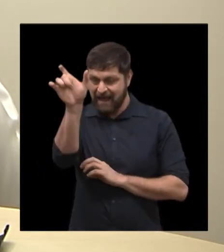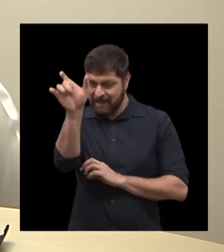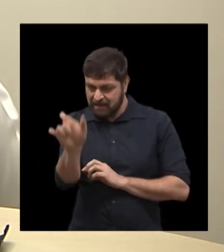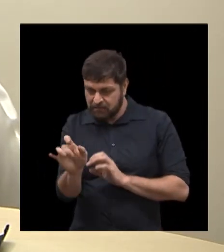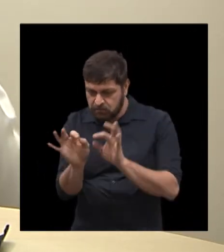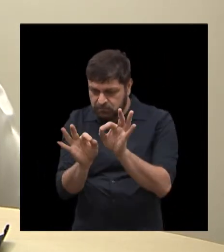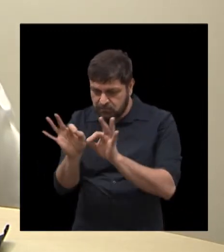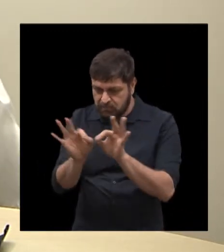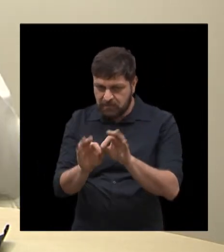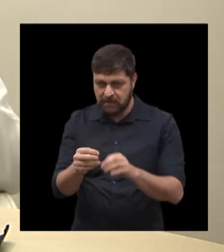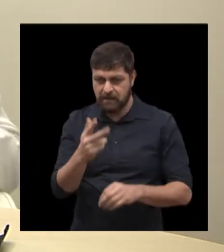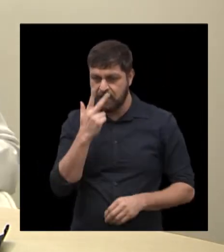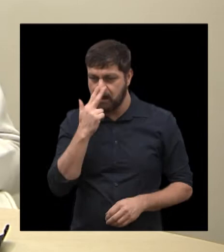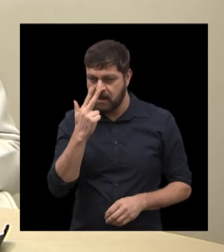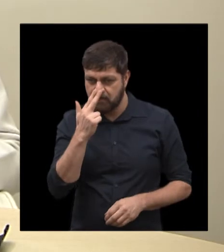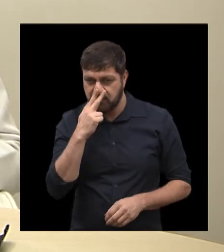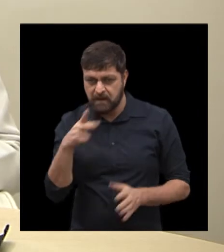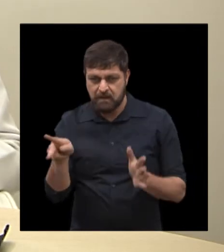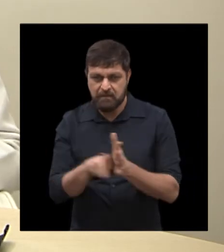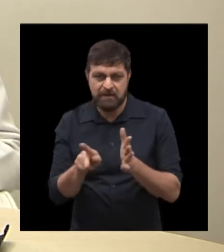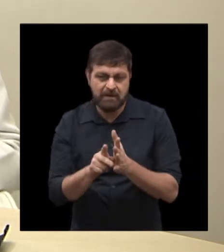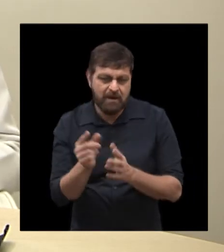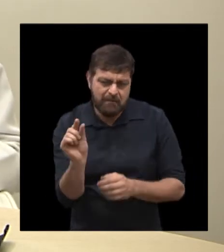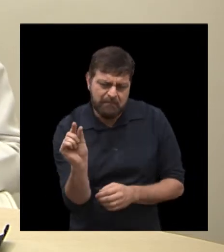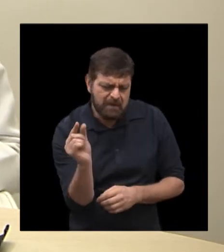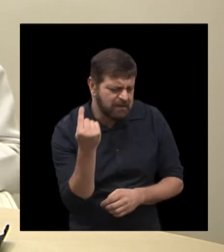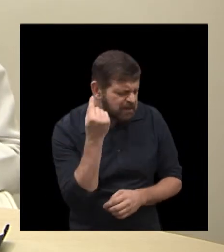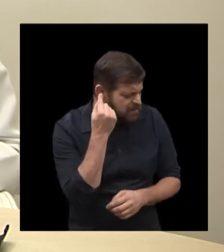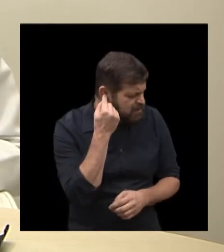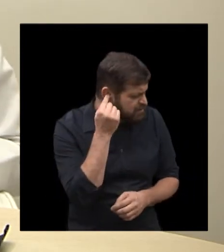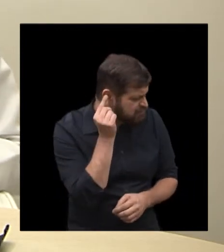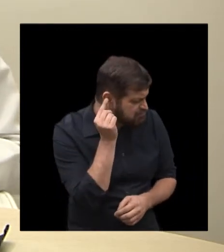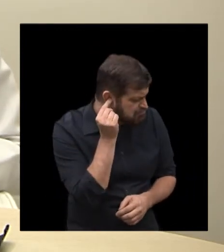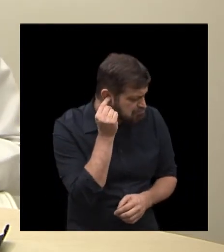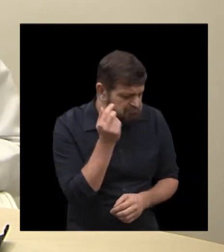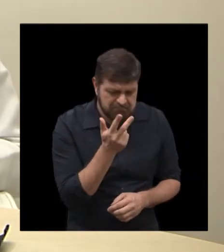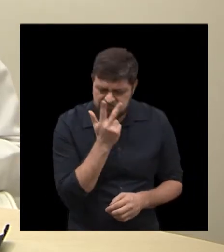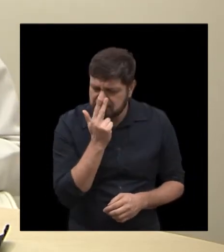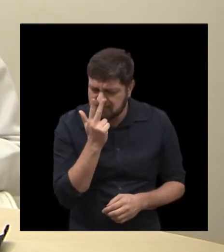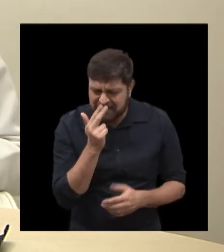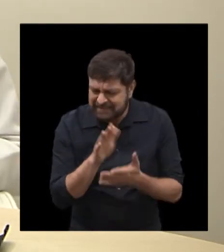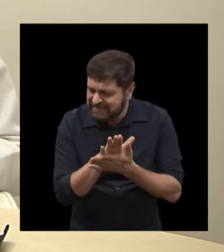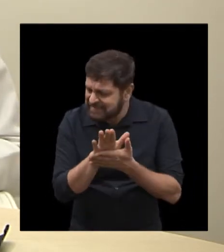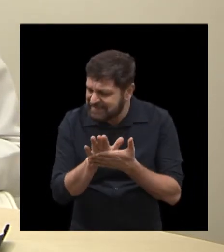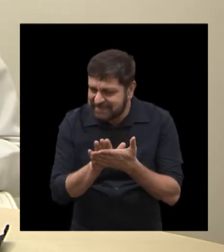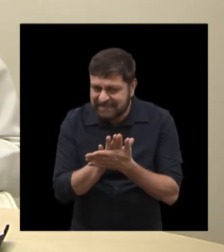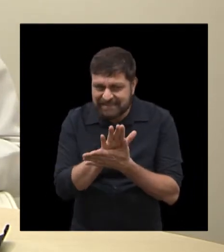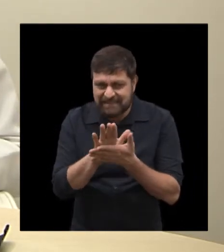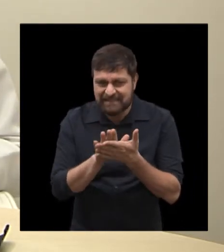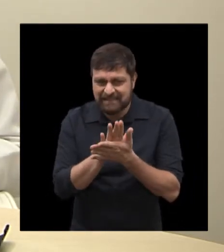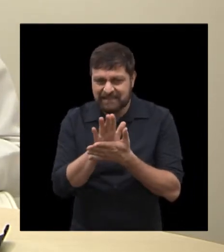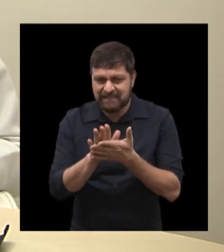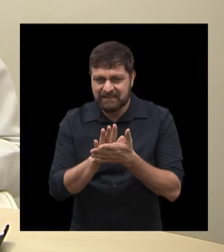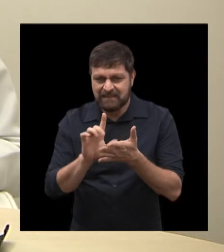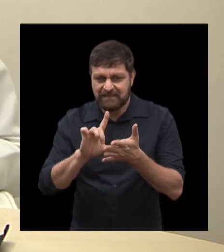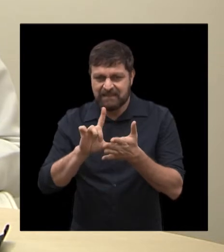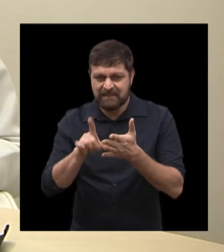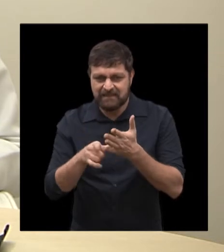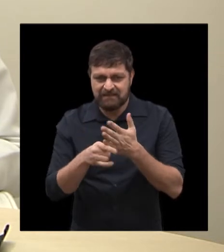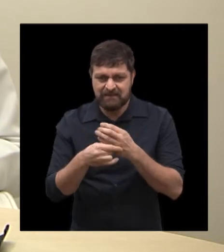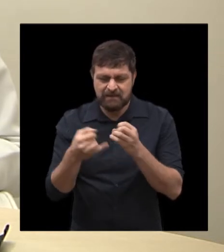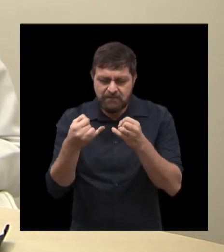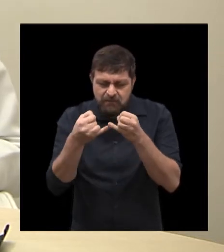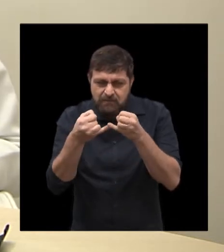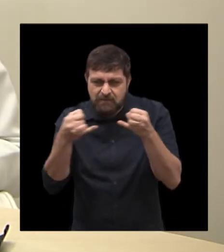é muito parecido com o molde da prótese dentária. Olha, gente, então, ele não dá vai nem lá pra dentro perceber. do canal, não dá pra ver nada. Depois com um fiozinho que fica aqui